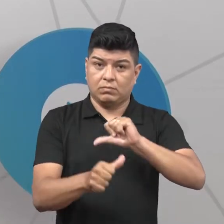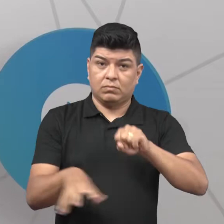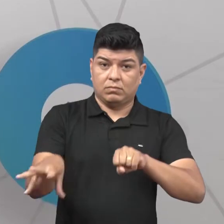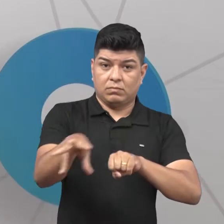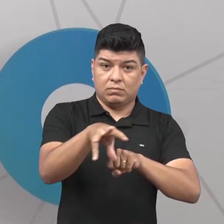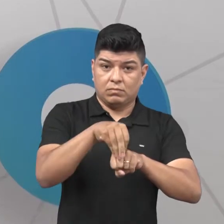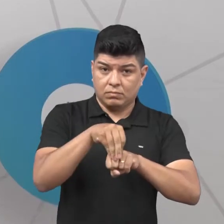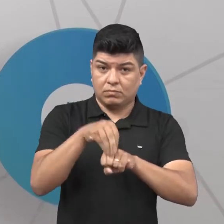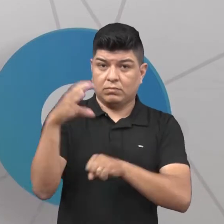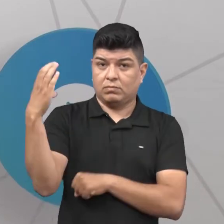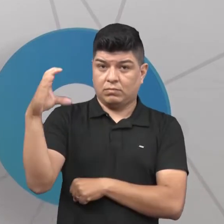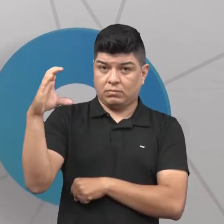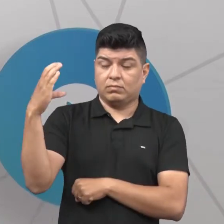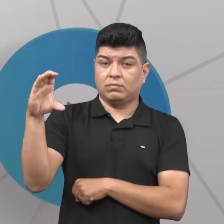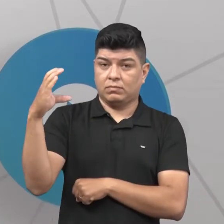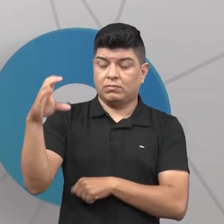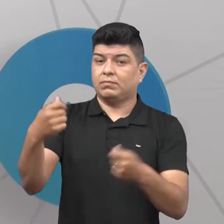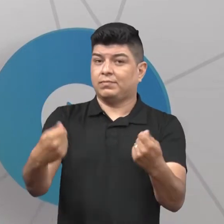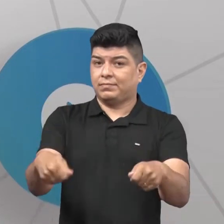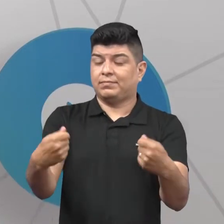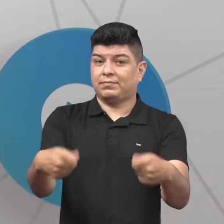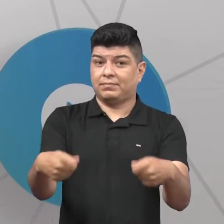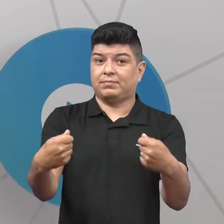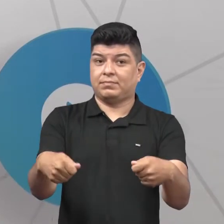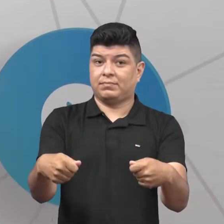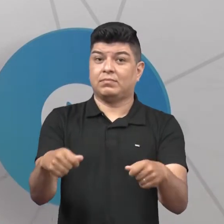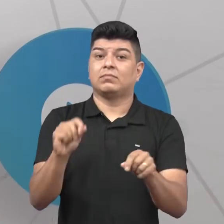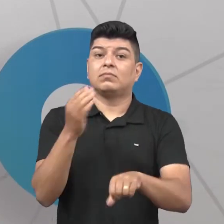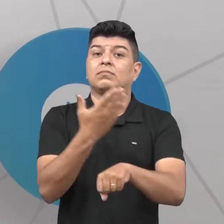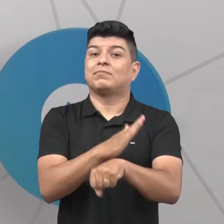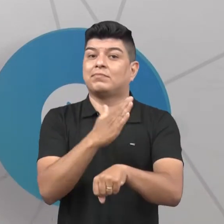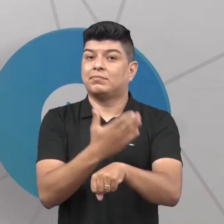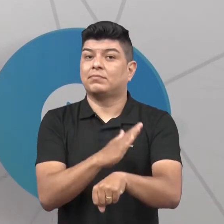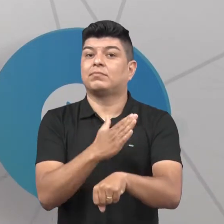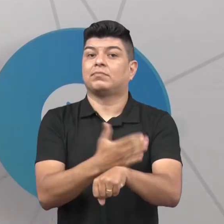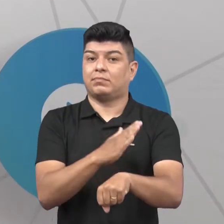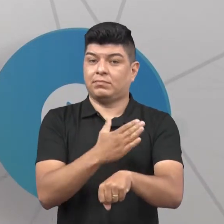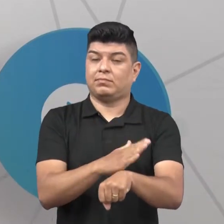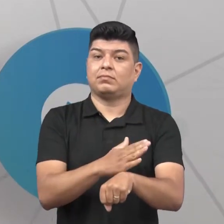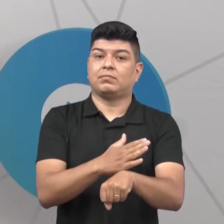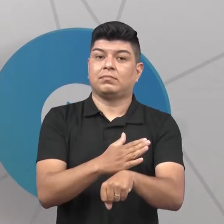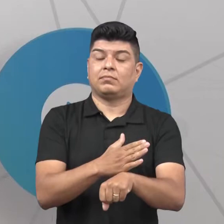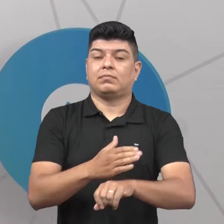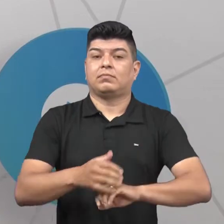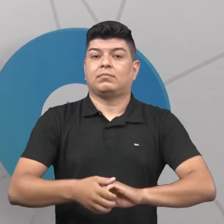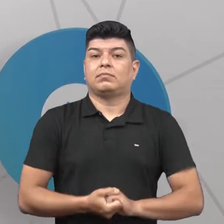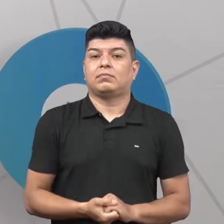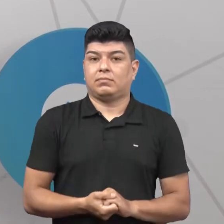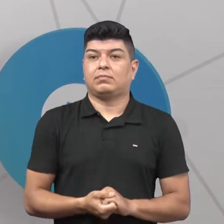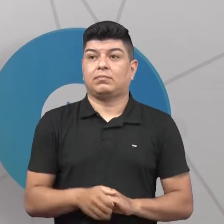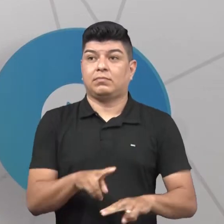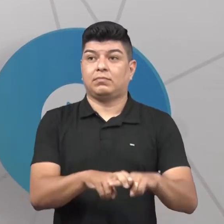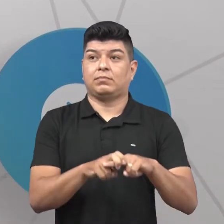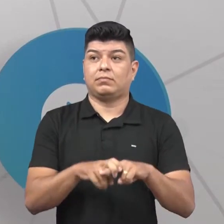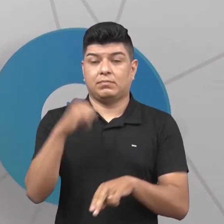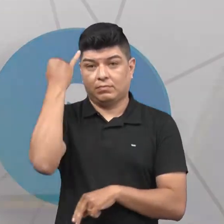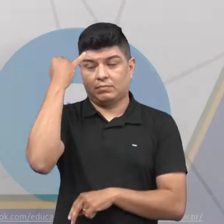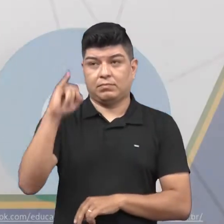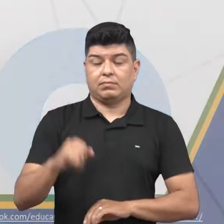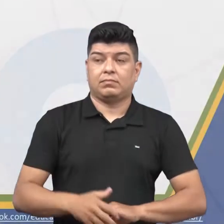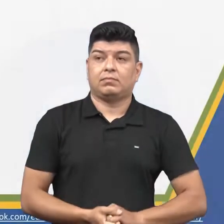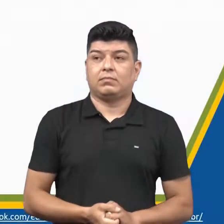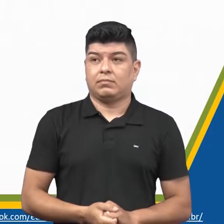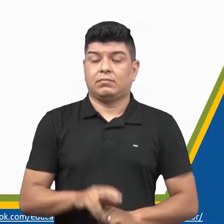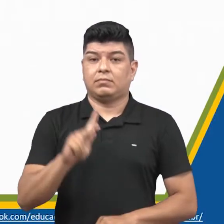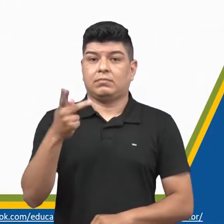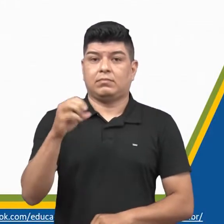conhecimento científico, ele deve ser testado, ele deve ser provado também. Então, essas são as ideias.